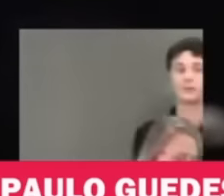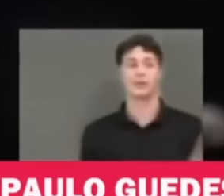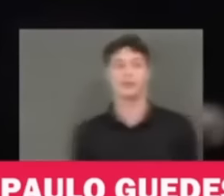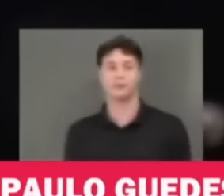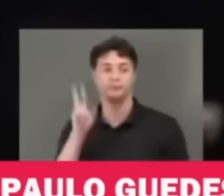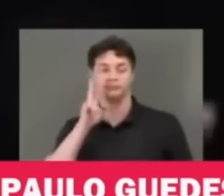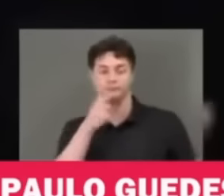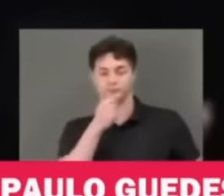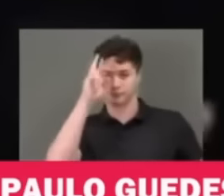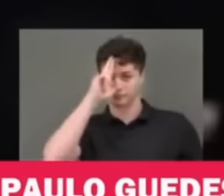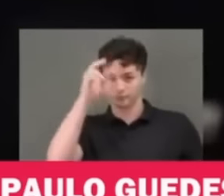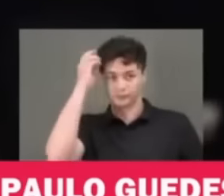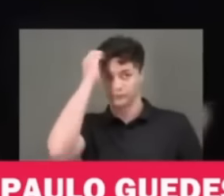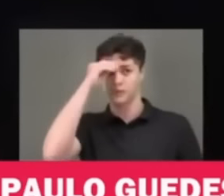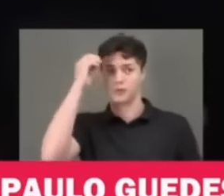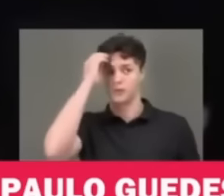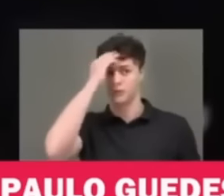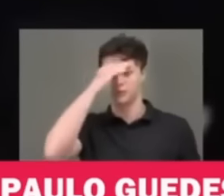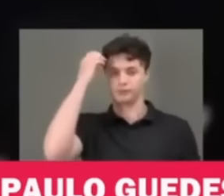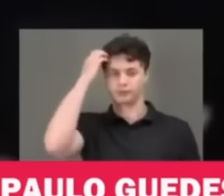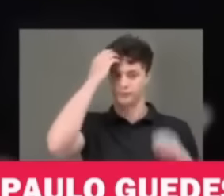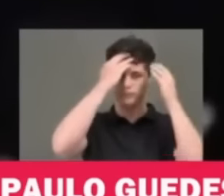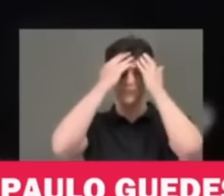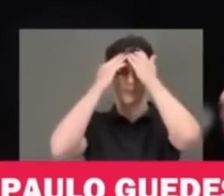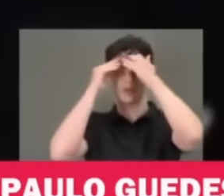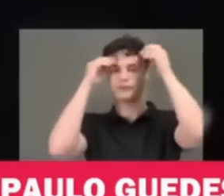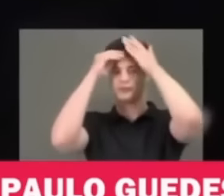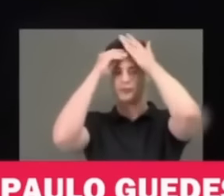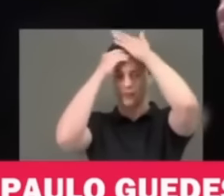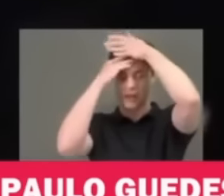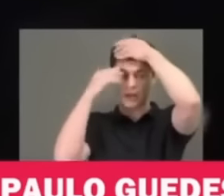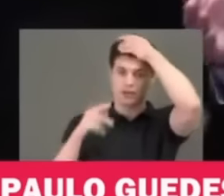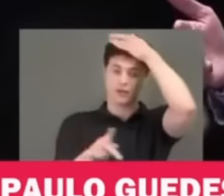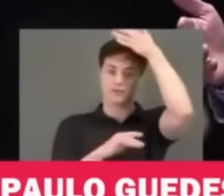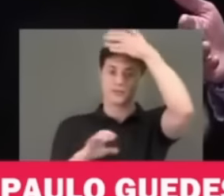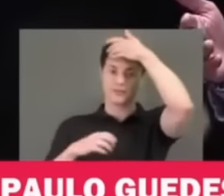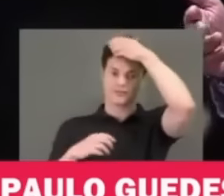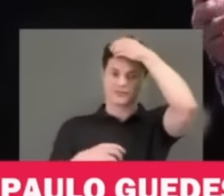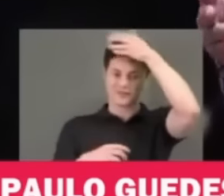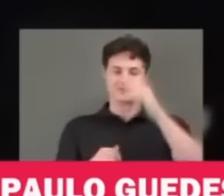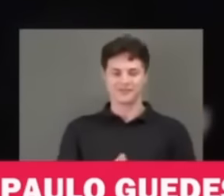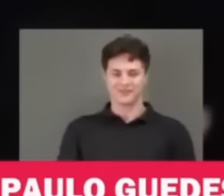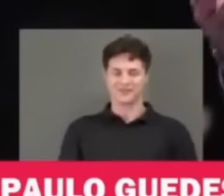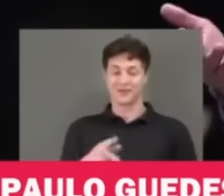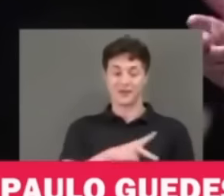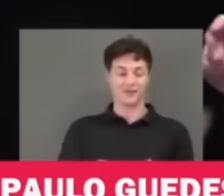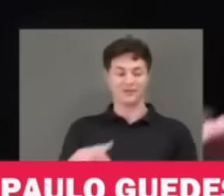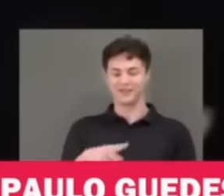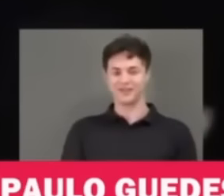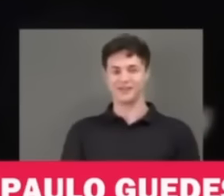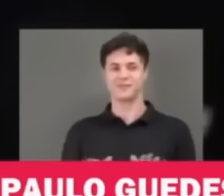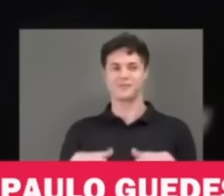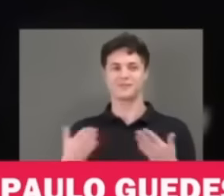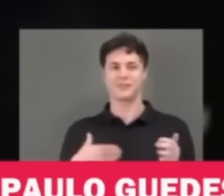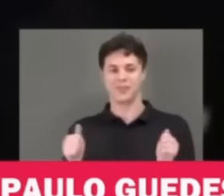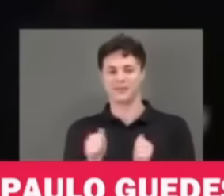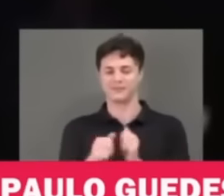excelência que a PEC da Previdência que proibia concessões novas sobre a contribuição